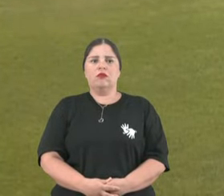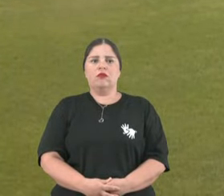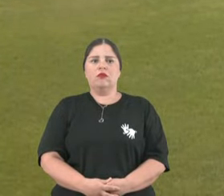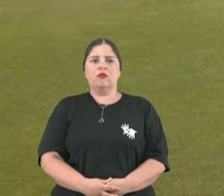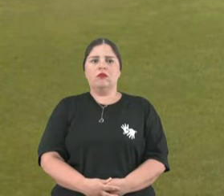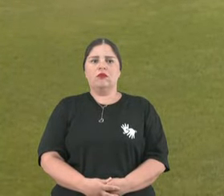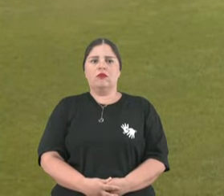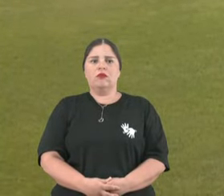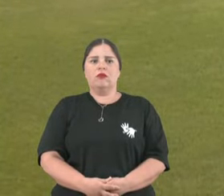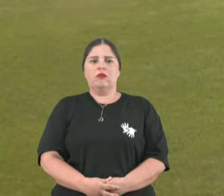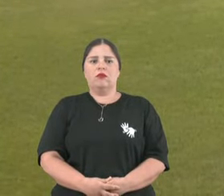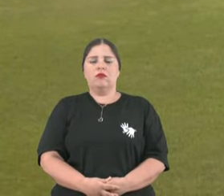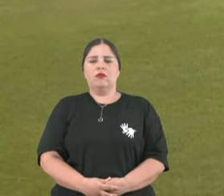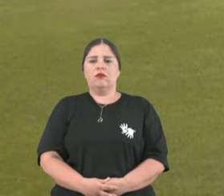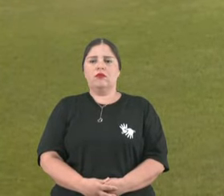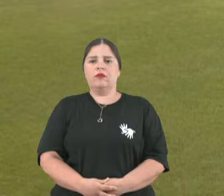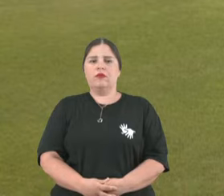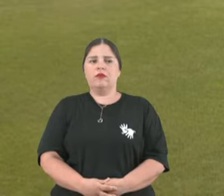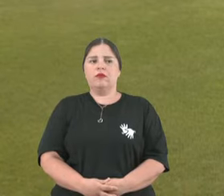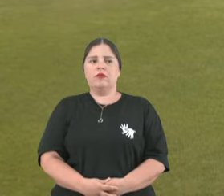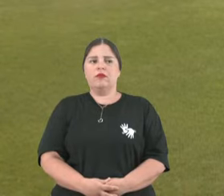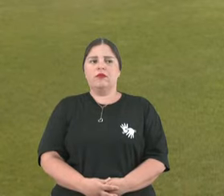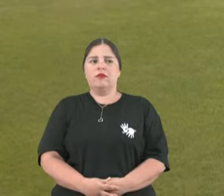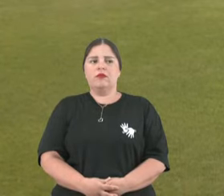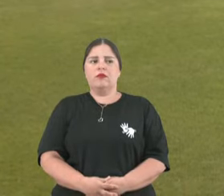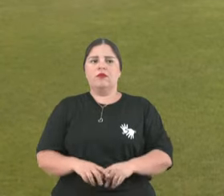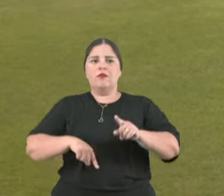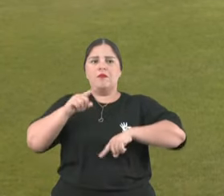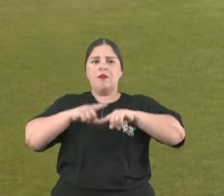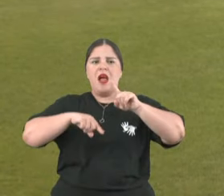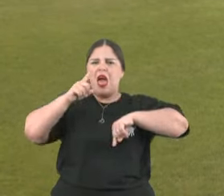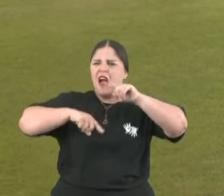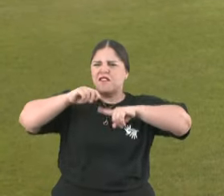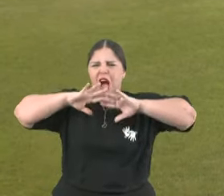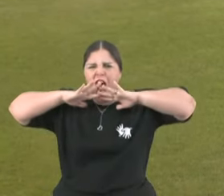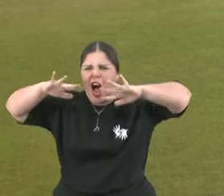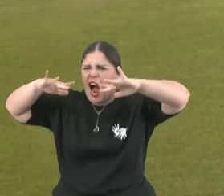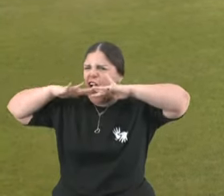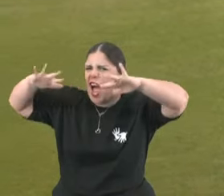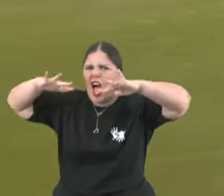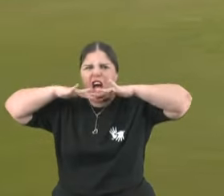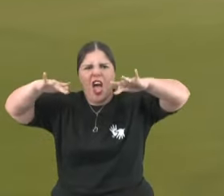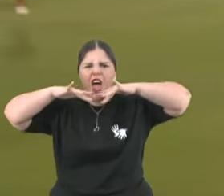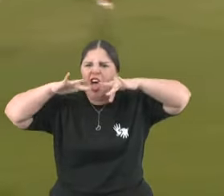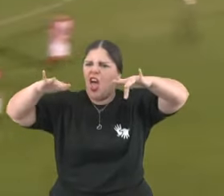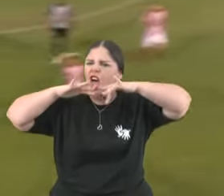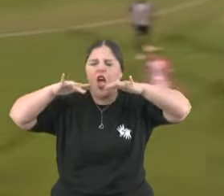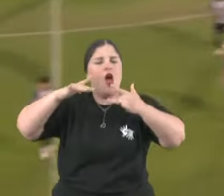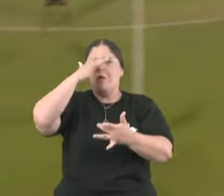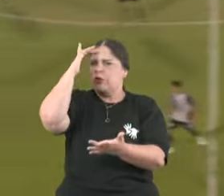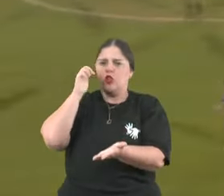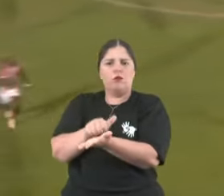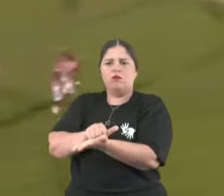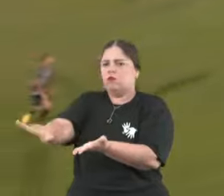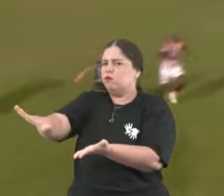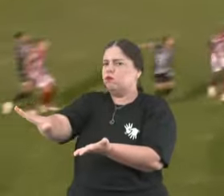Não sei se o Matheus reclamou alguma coisa do Gandula, mas o Gandula foi excluído do jogo. É, e também não traduziu o gesto que